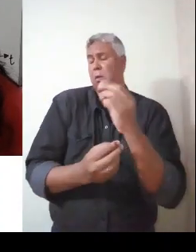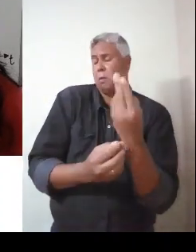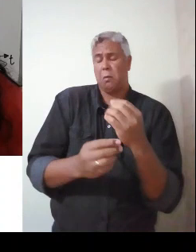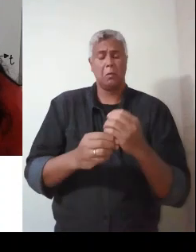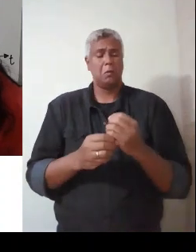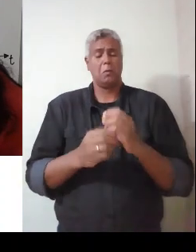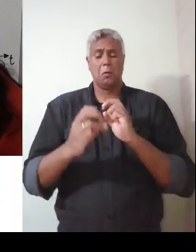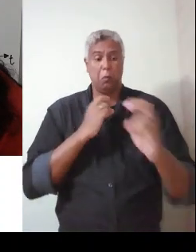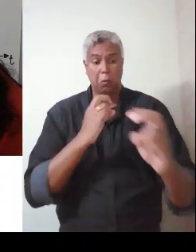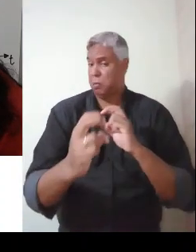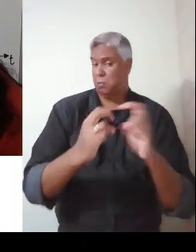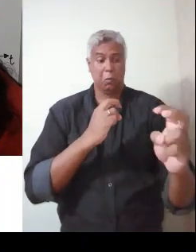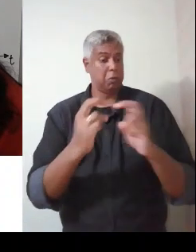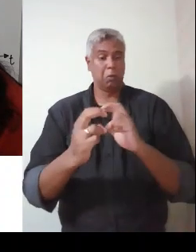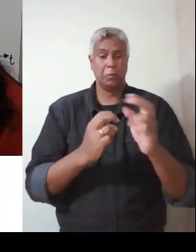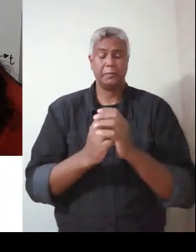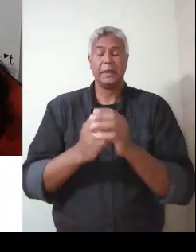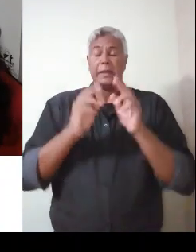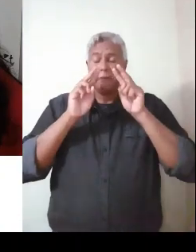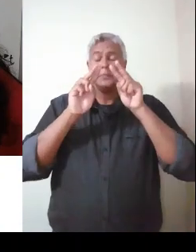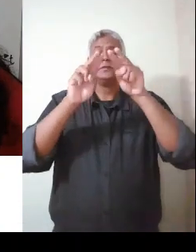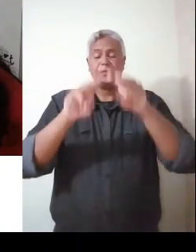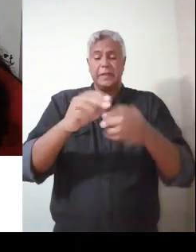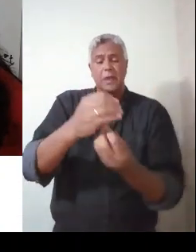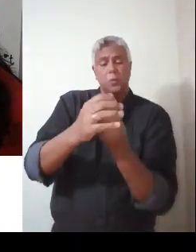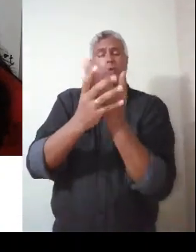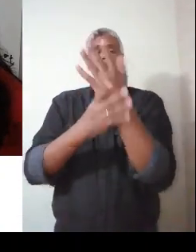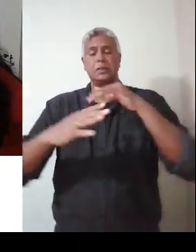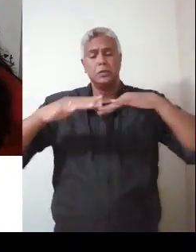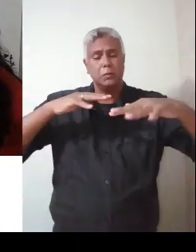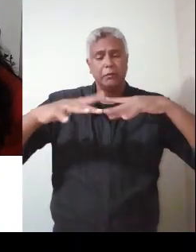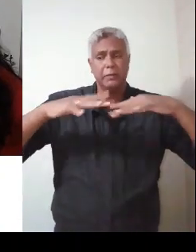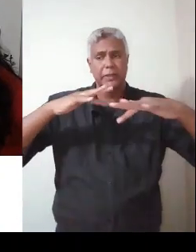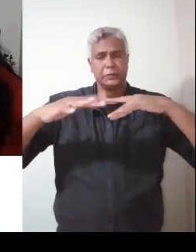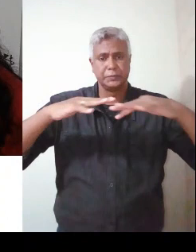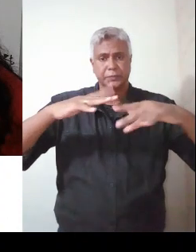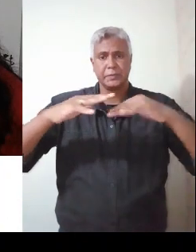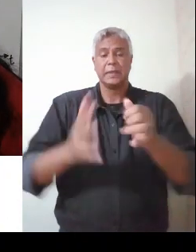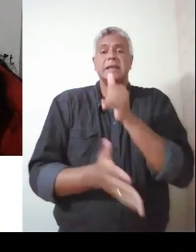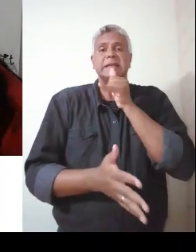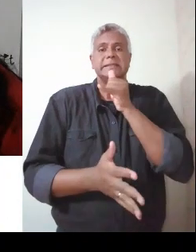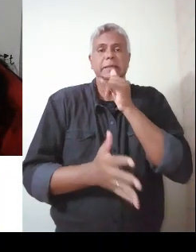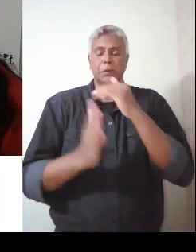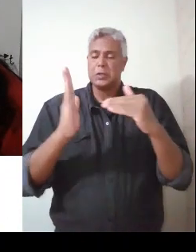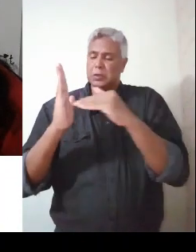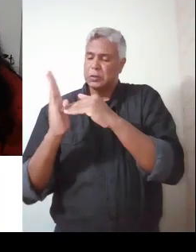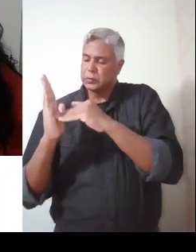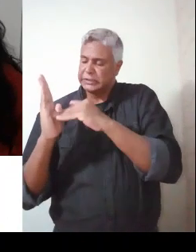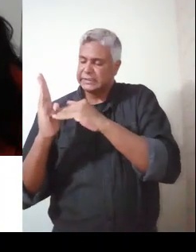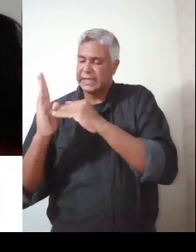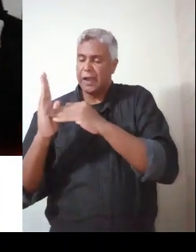podemos assumir como a origem do movimento, portanto, a posição inicial vale 0 e o tempo inicial